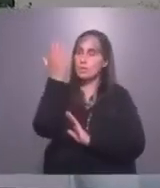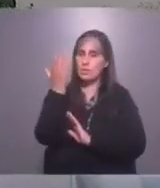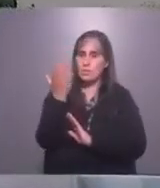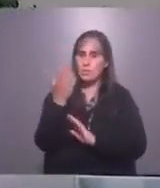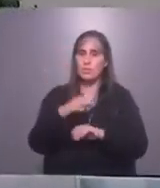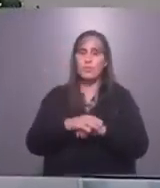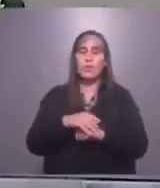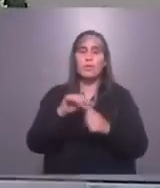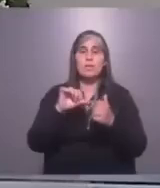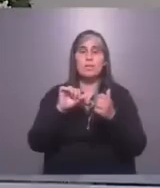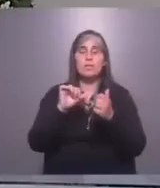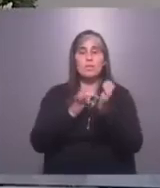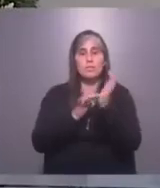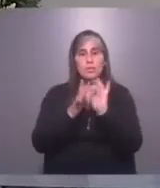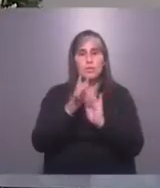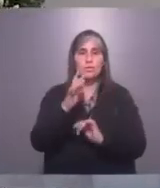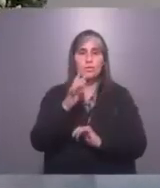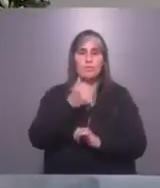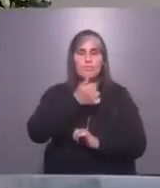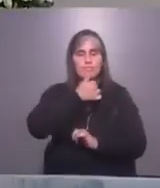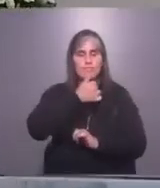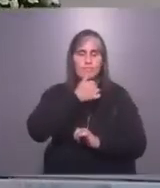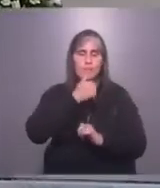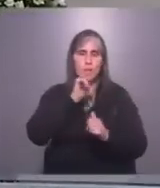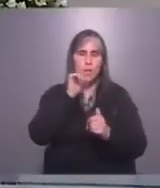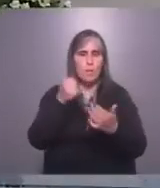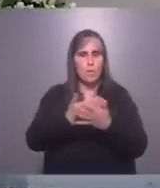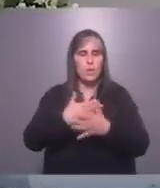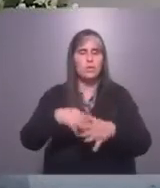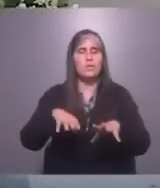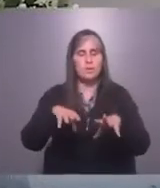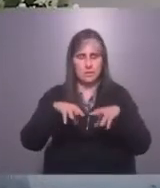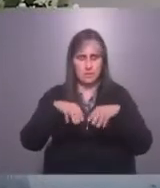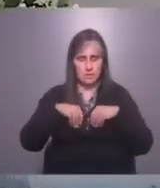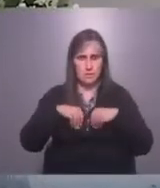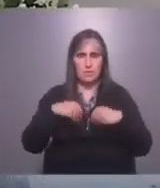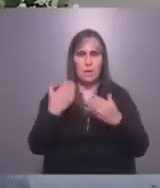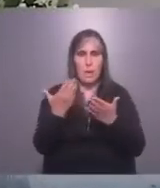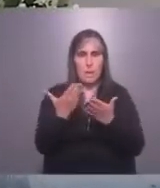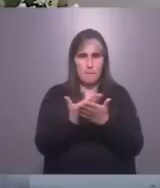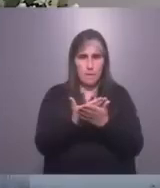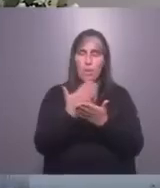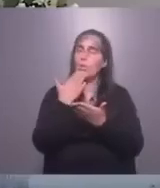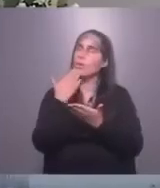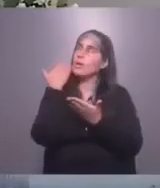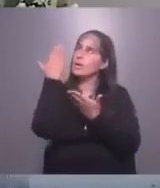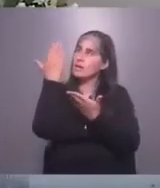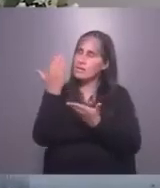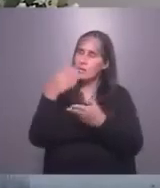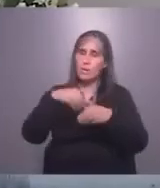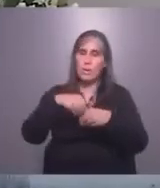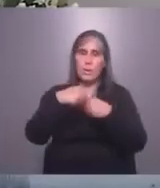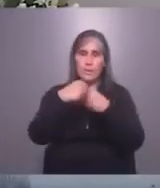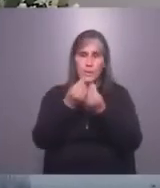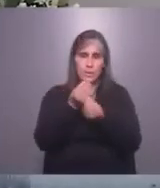passione voluntarie traderetur, accepit panem, et gratias agens fregit, deditque